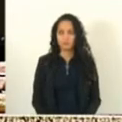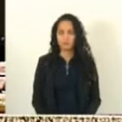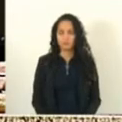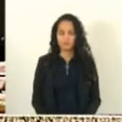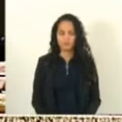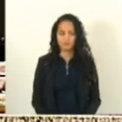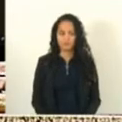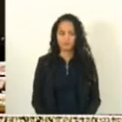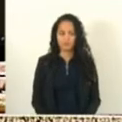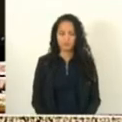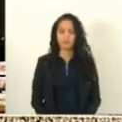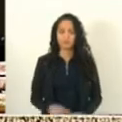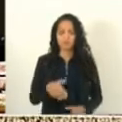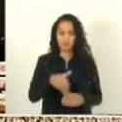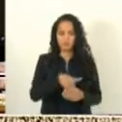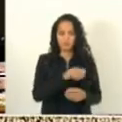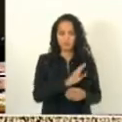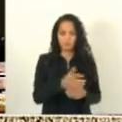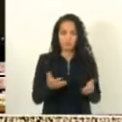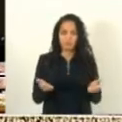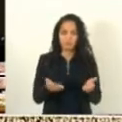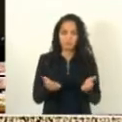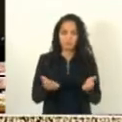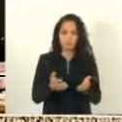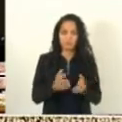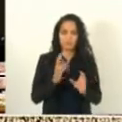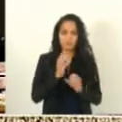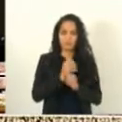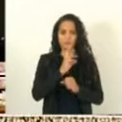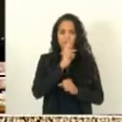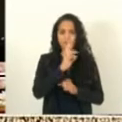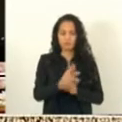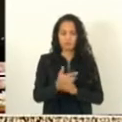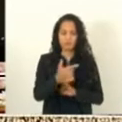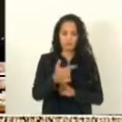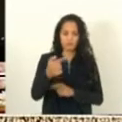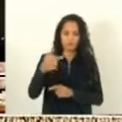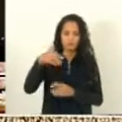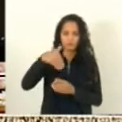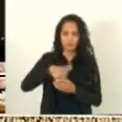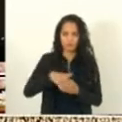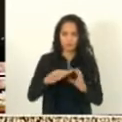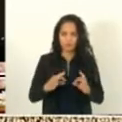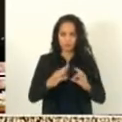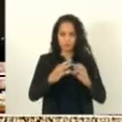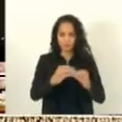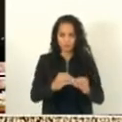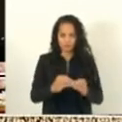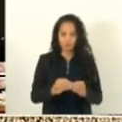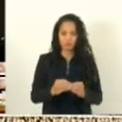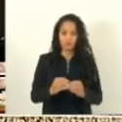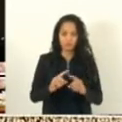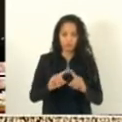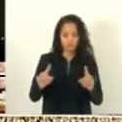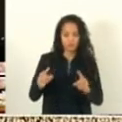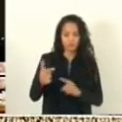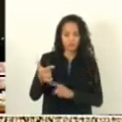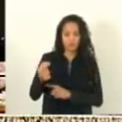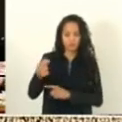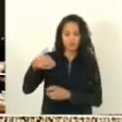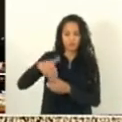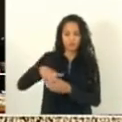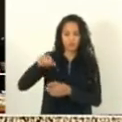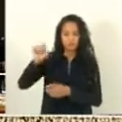Ok, Luiz Durão votou. Vamos passar ao resultado. 27 votos. Desses, 20 votaram